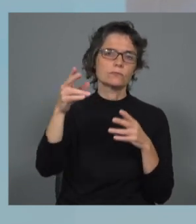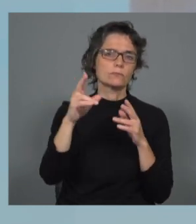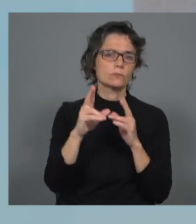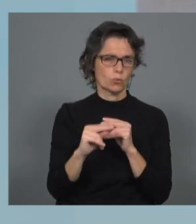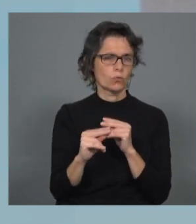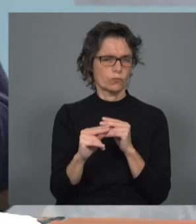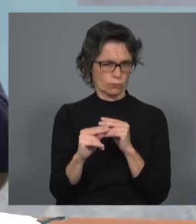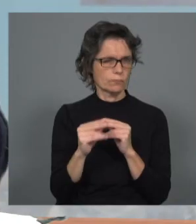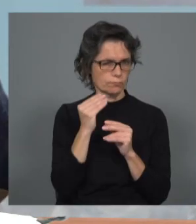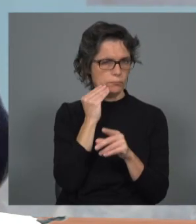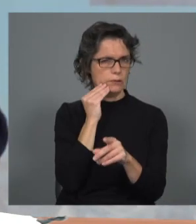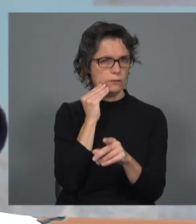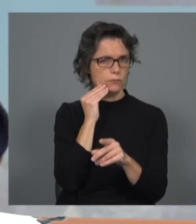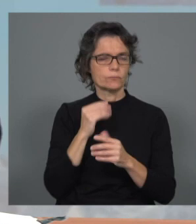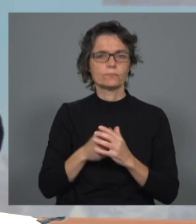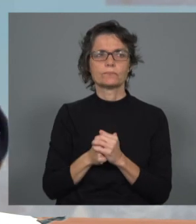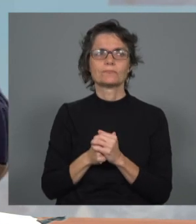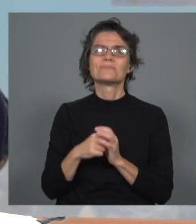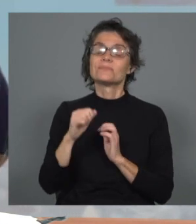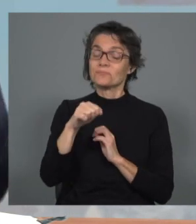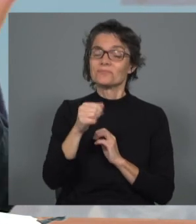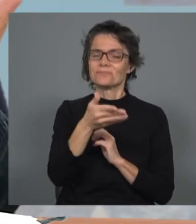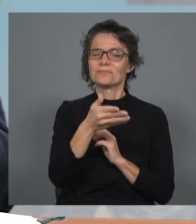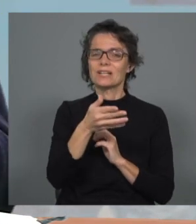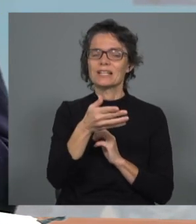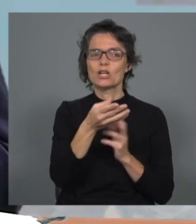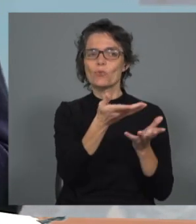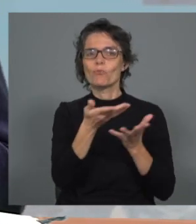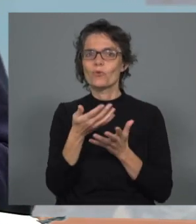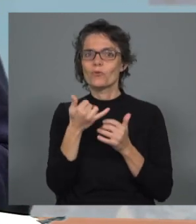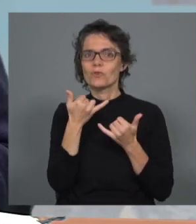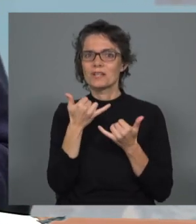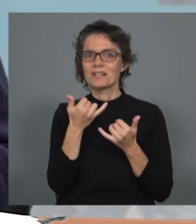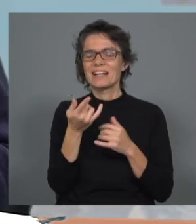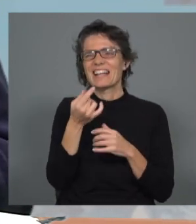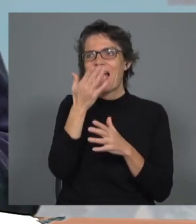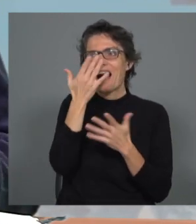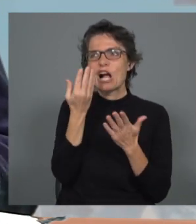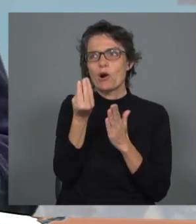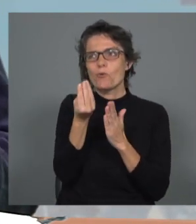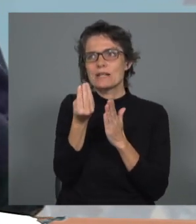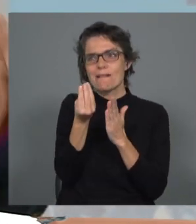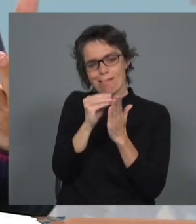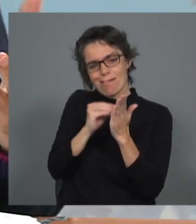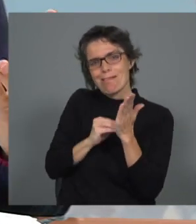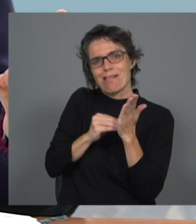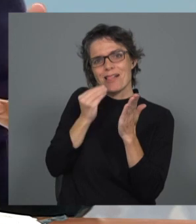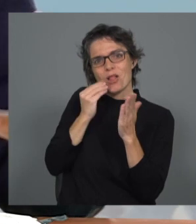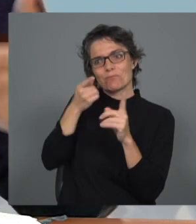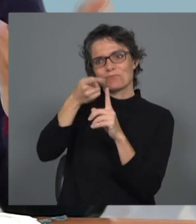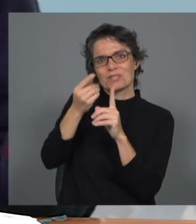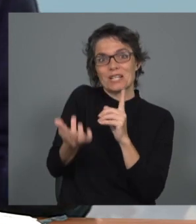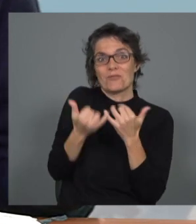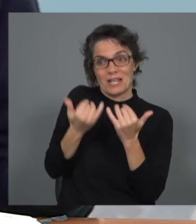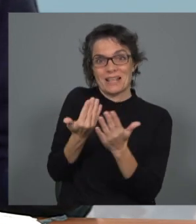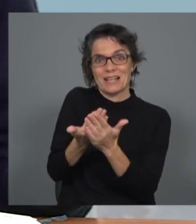há como havia um convite à alegria, aqui há uma receita da alegria. A questão que põe a João